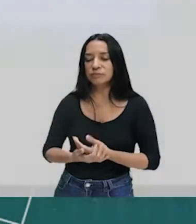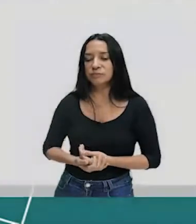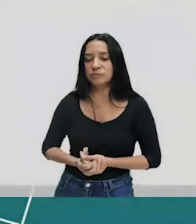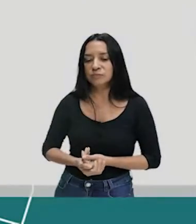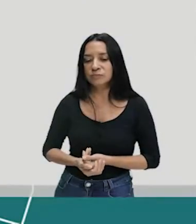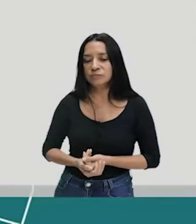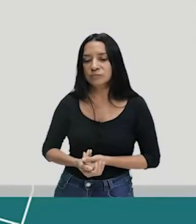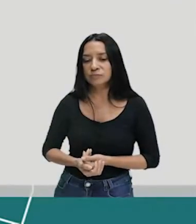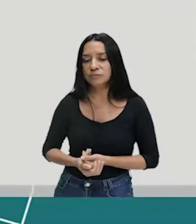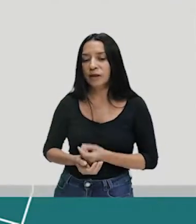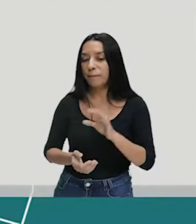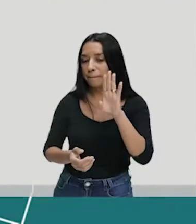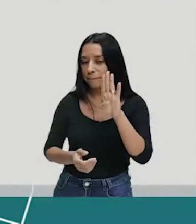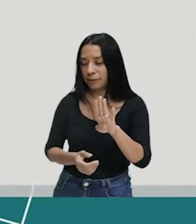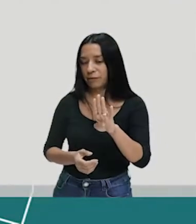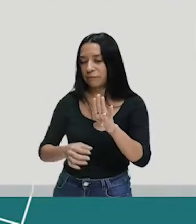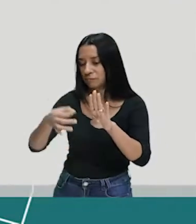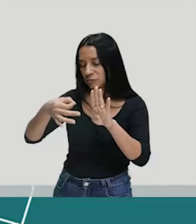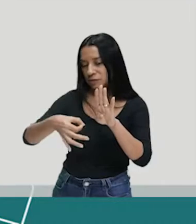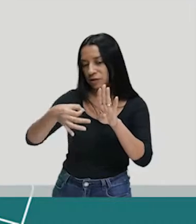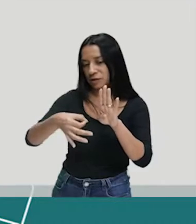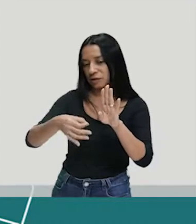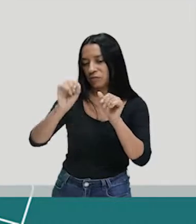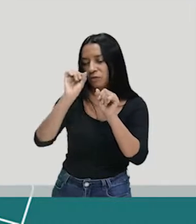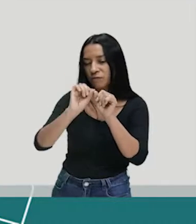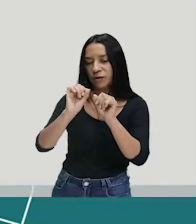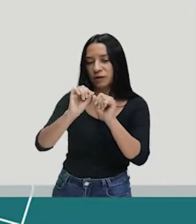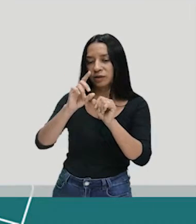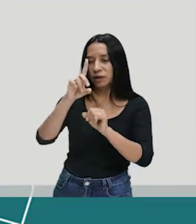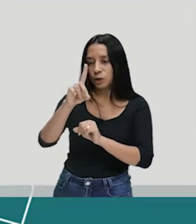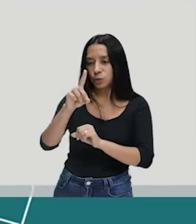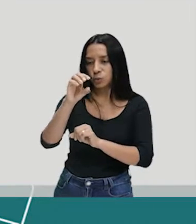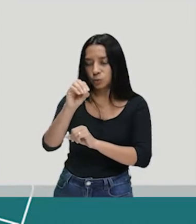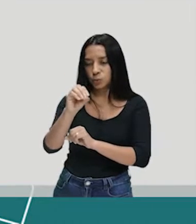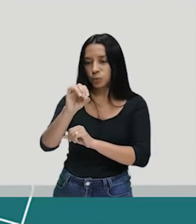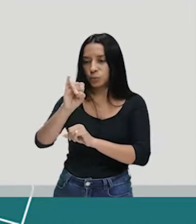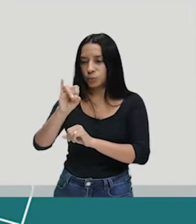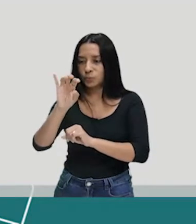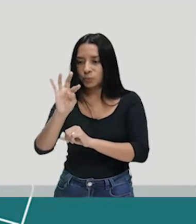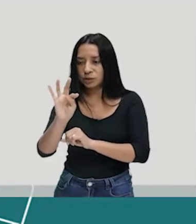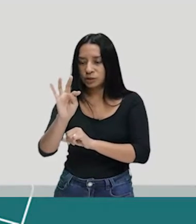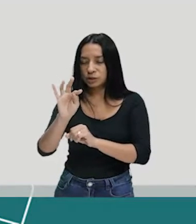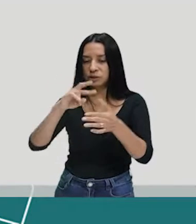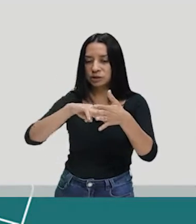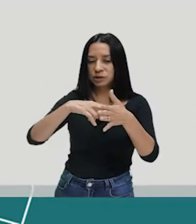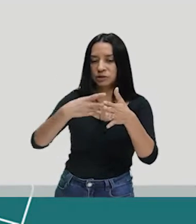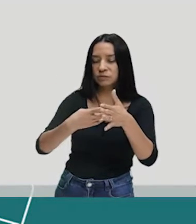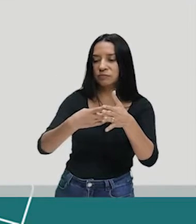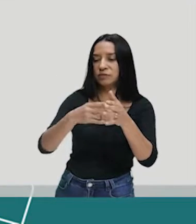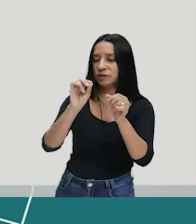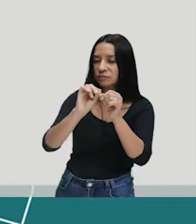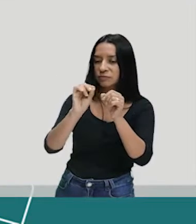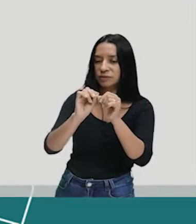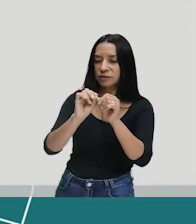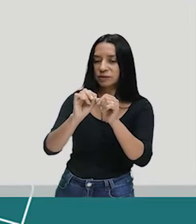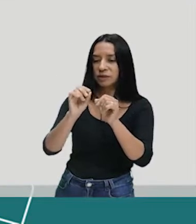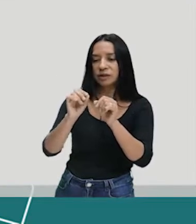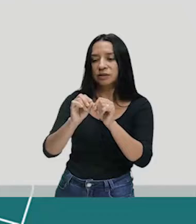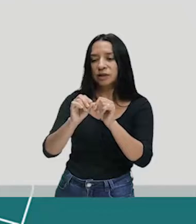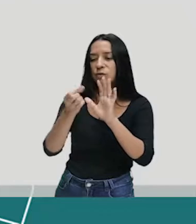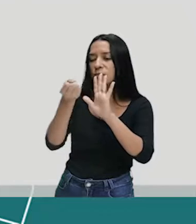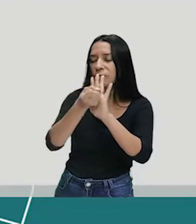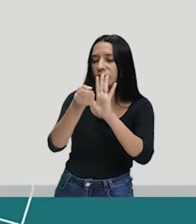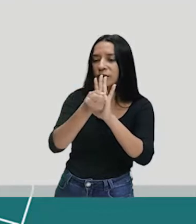to whet significa faça tá tem uma grande marca que usa esse termo